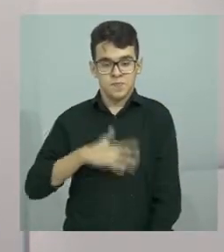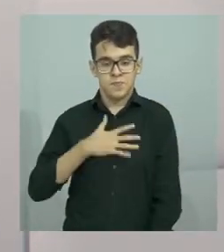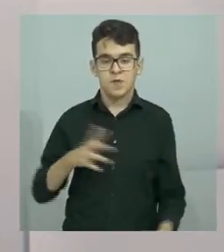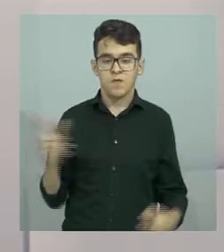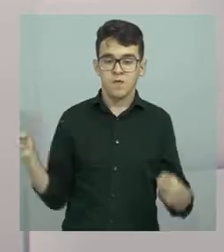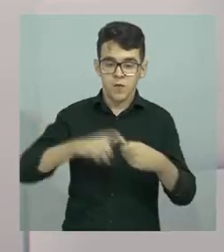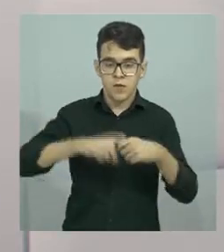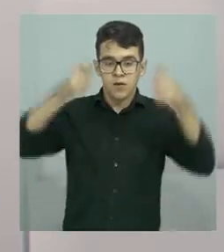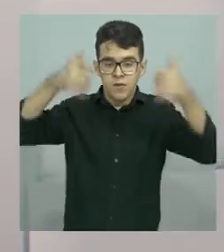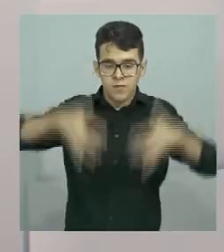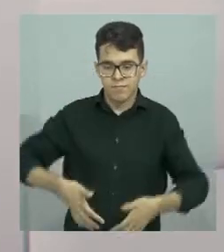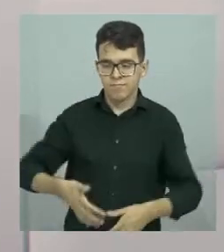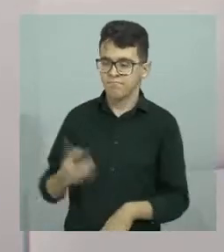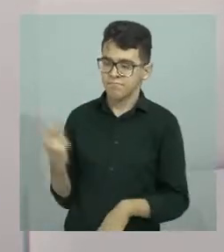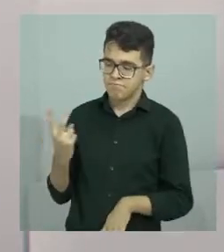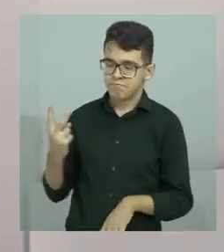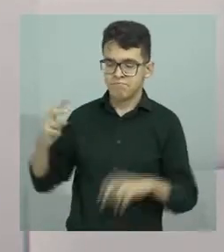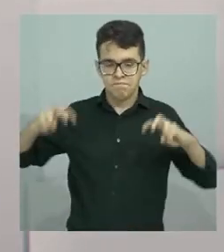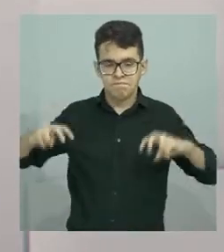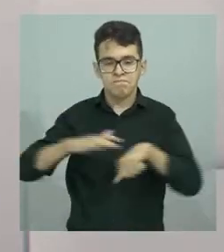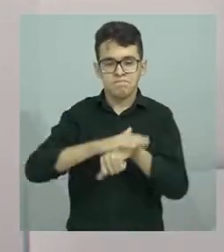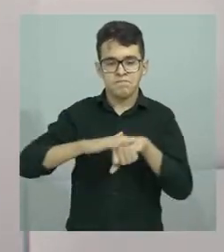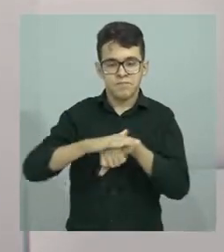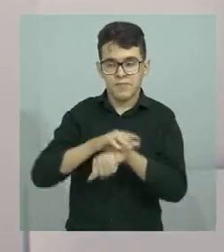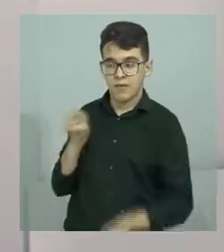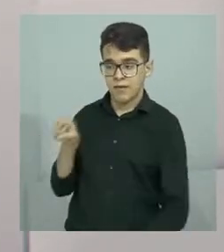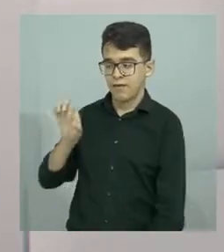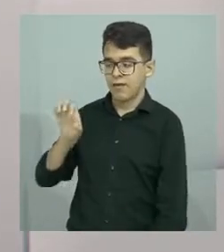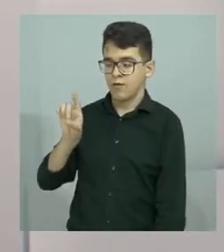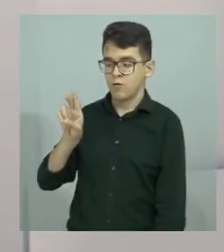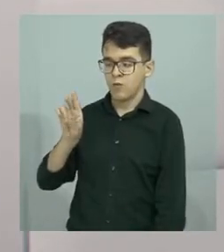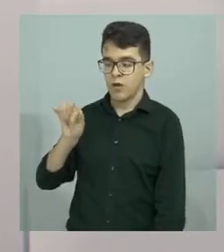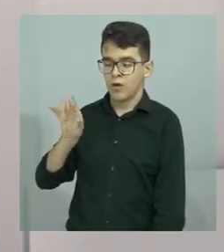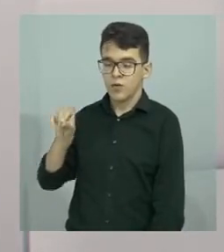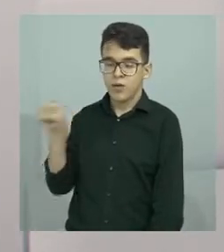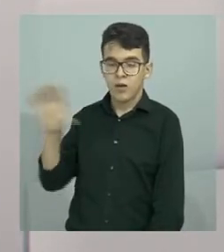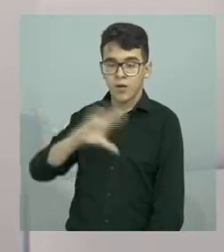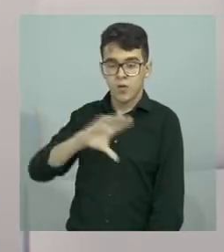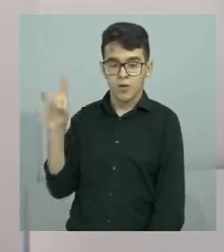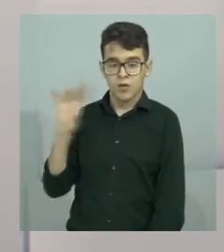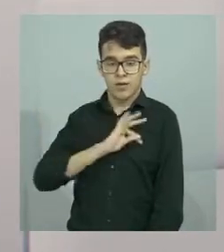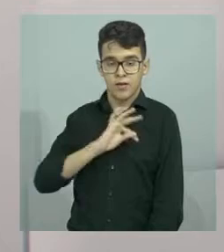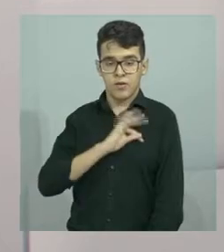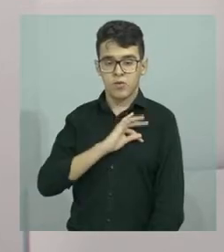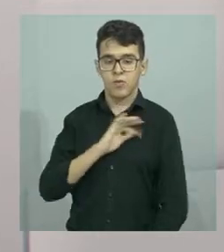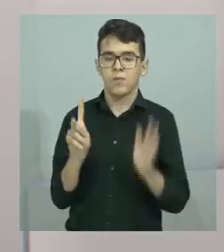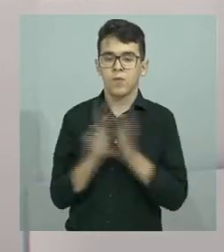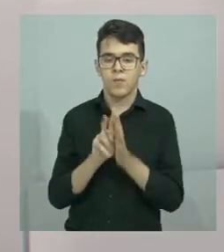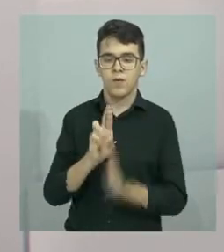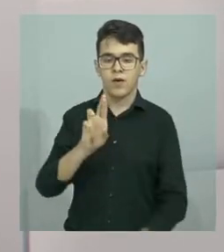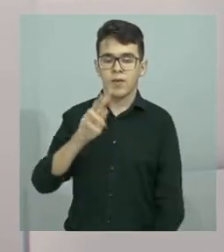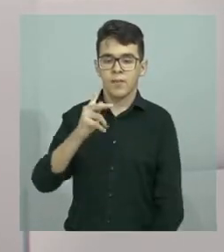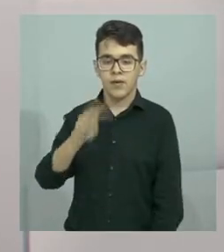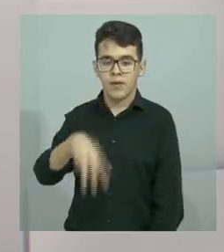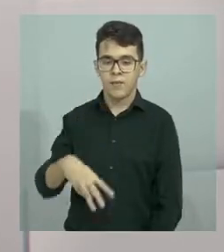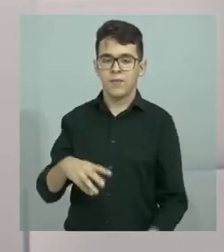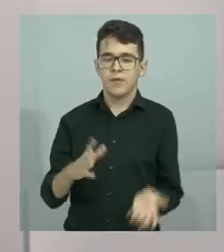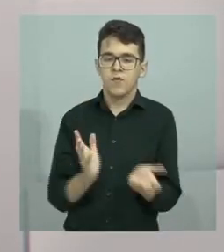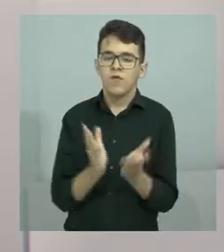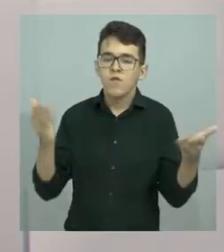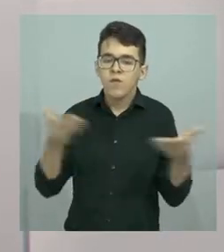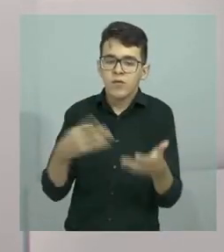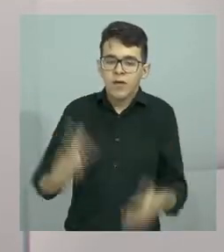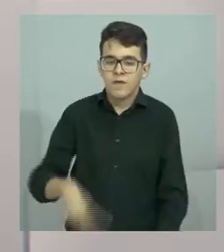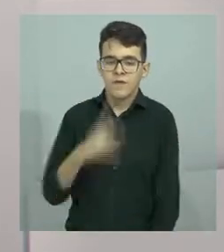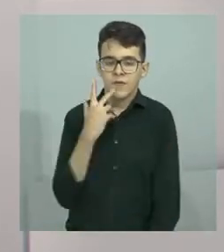continuo conversando com o Eduardo Neto, que é o coordenador técnico do Fórum Parlamentar da região metropolitana de